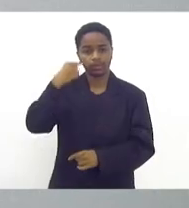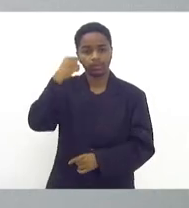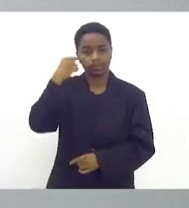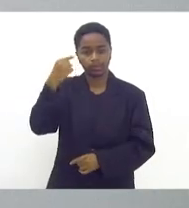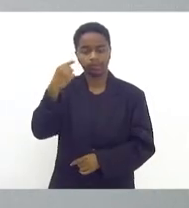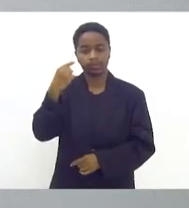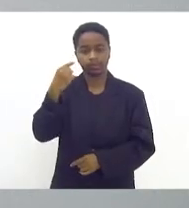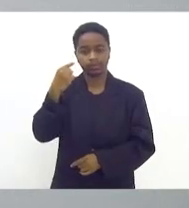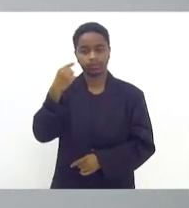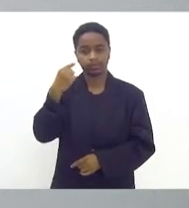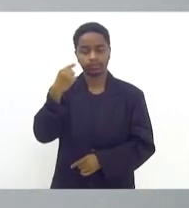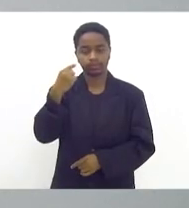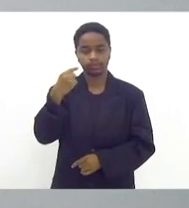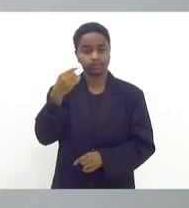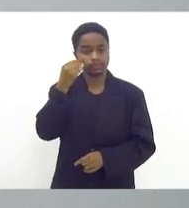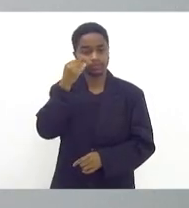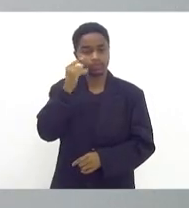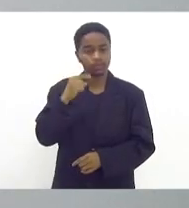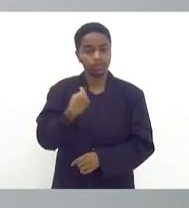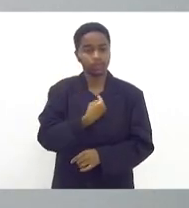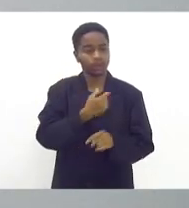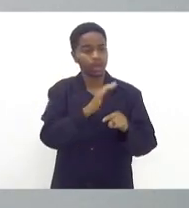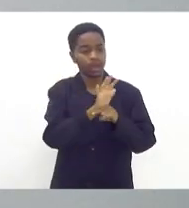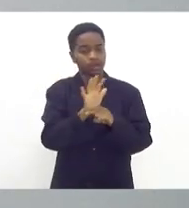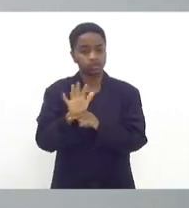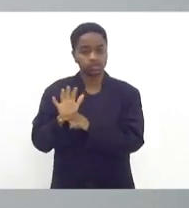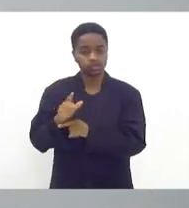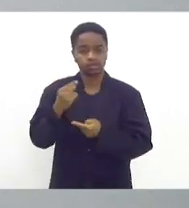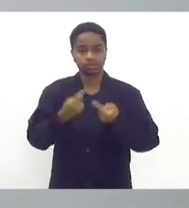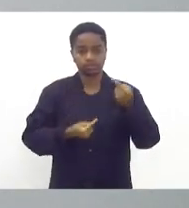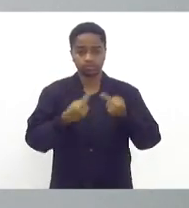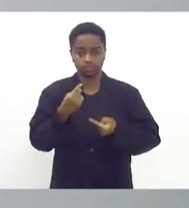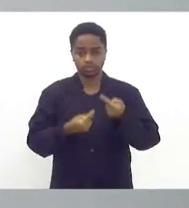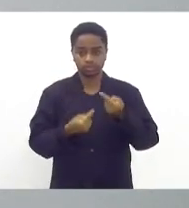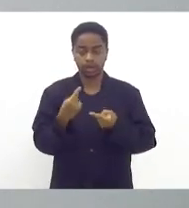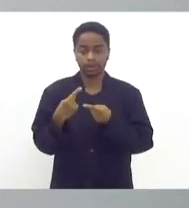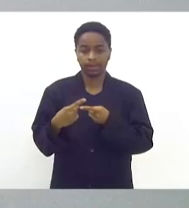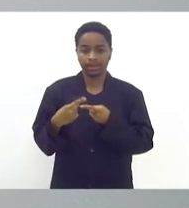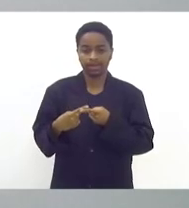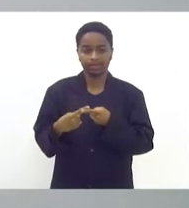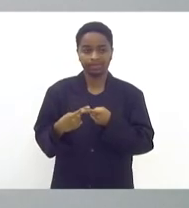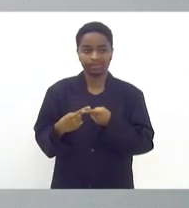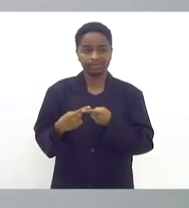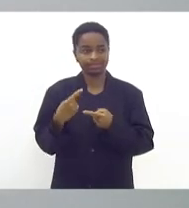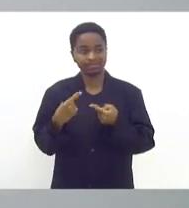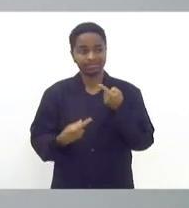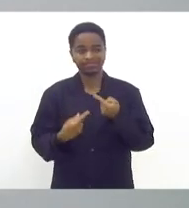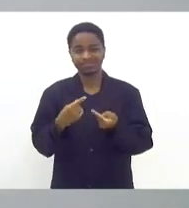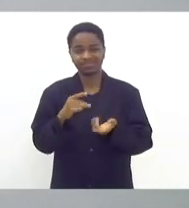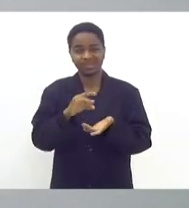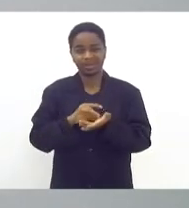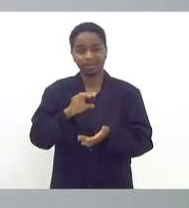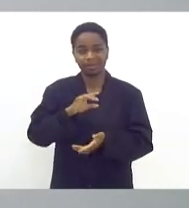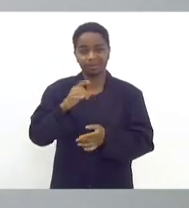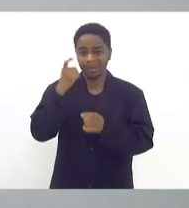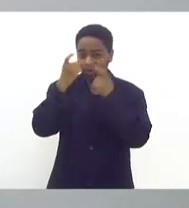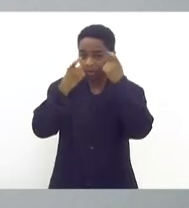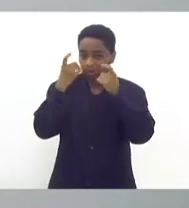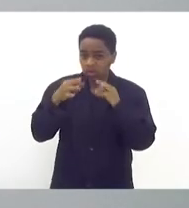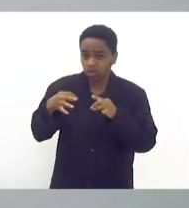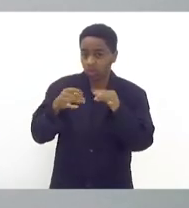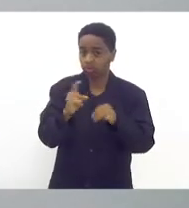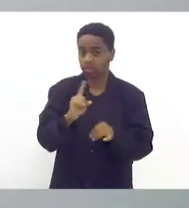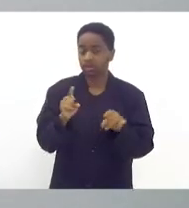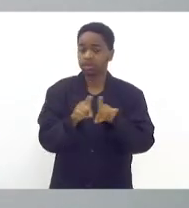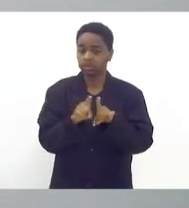para efeitos da gente colaborar né com esse debate que não é também uma preocupação só de Todos Nós também